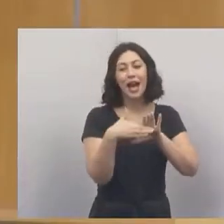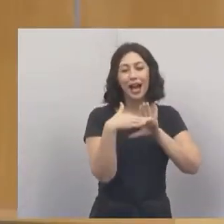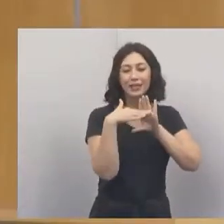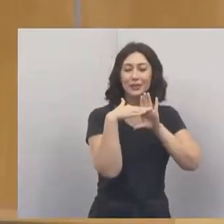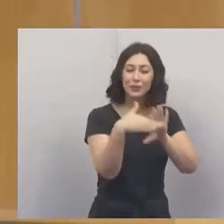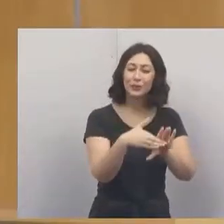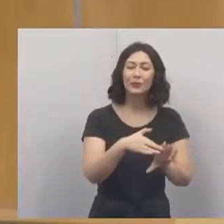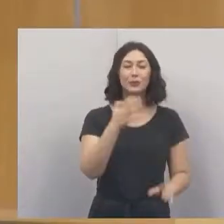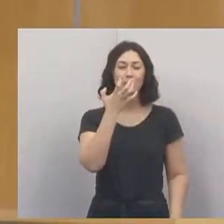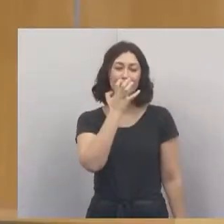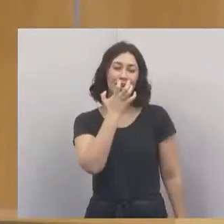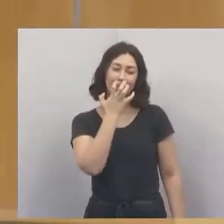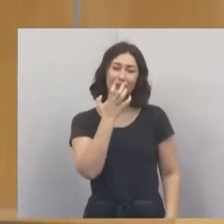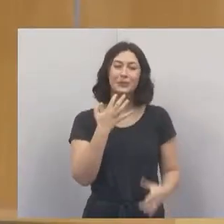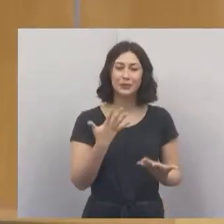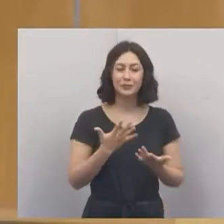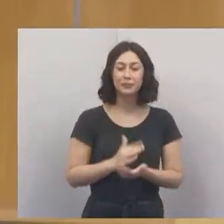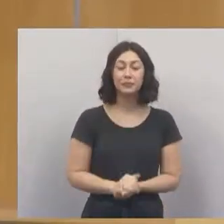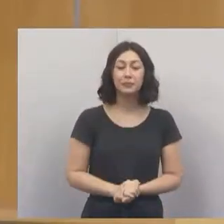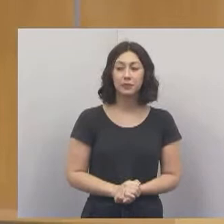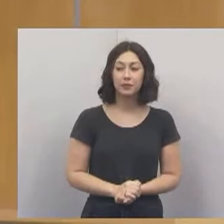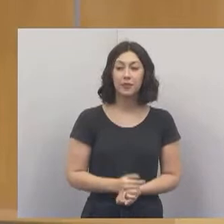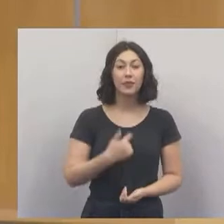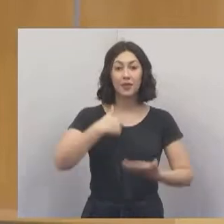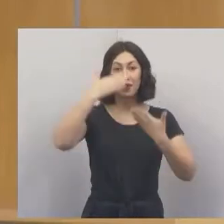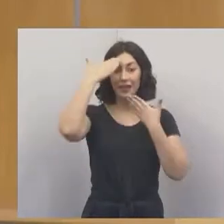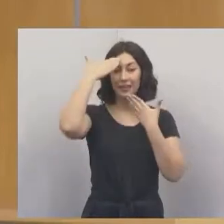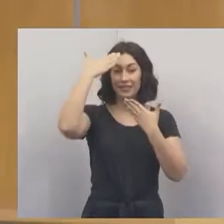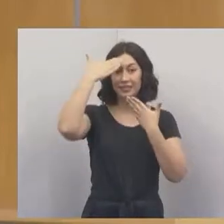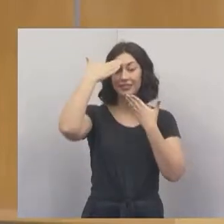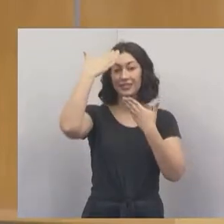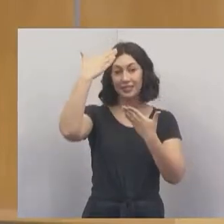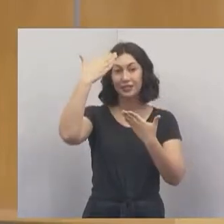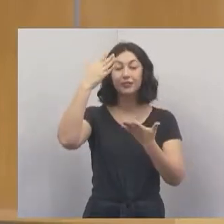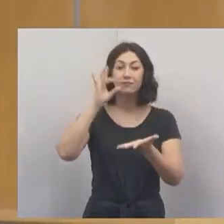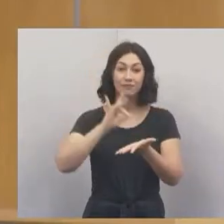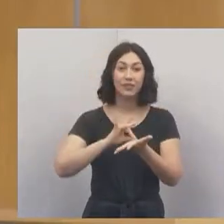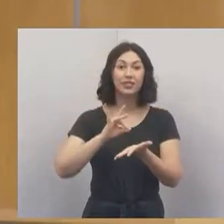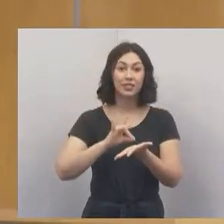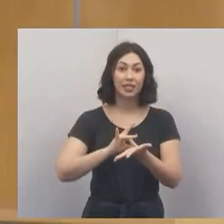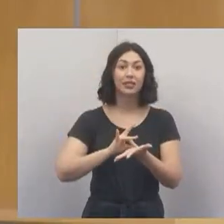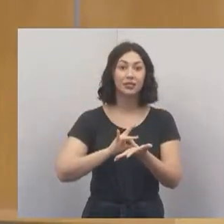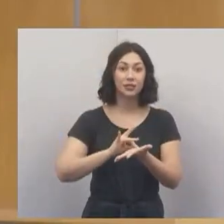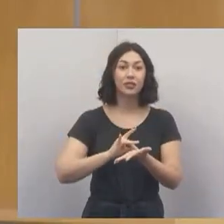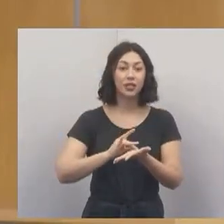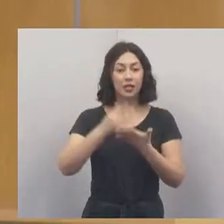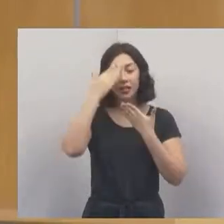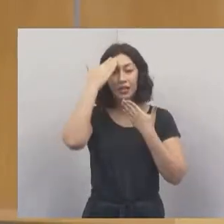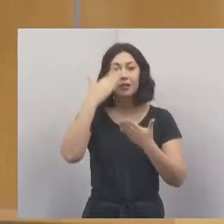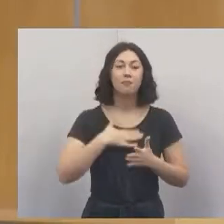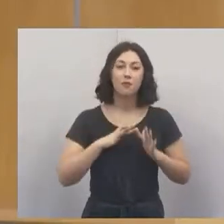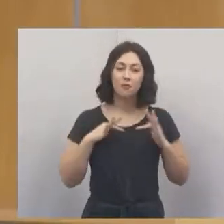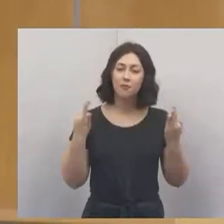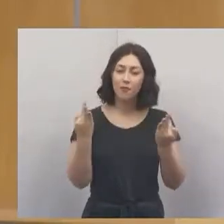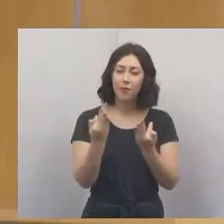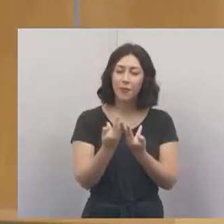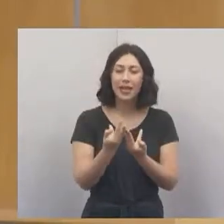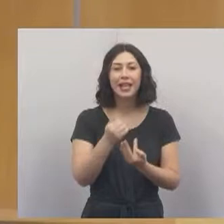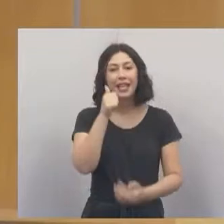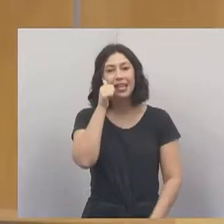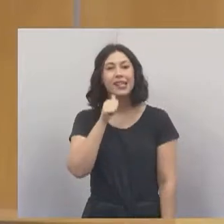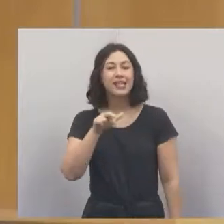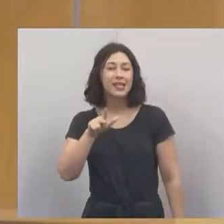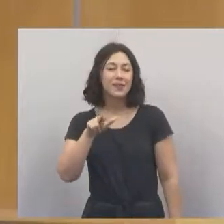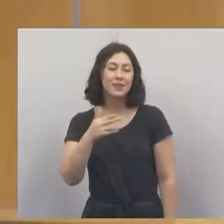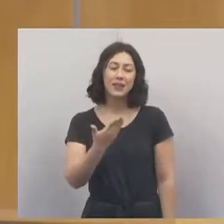levando o trabalho para elas. Eu sou muito grata, gente, muito grata mesmo por estar aqui, pela minha família, minha irmã, meus amigos que